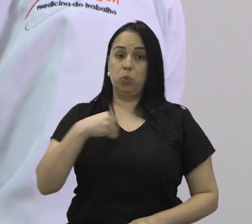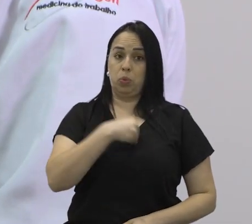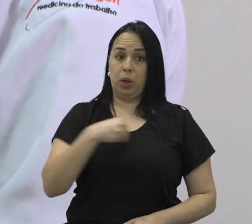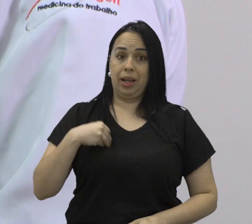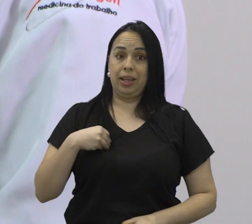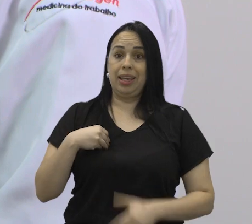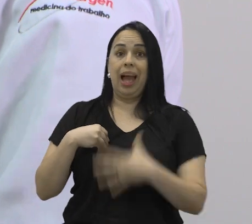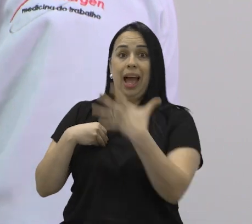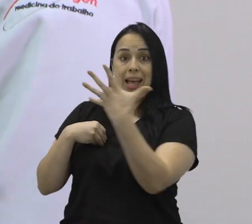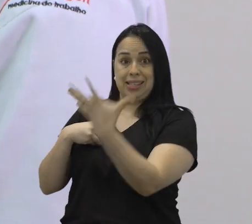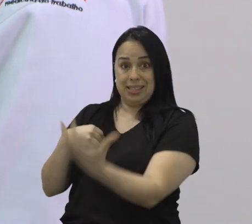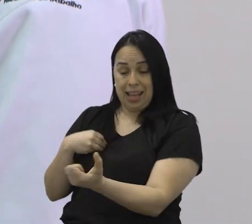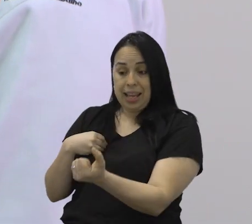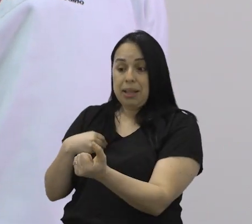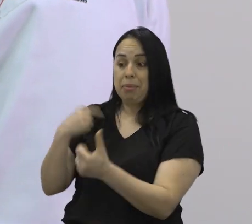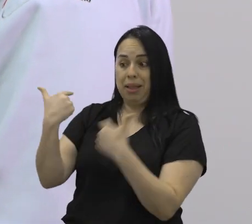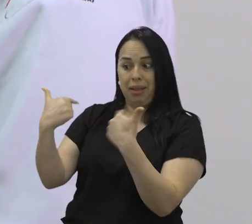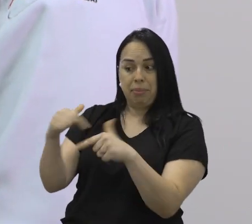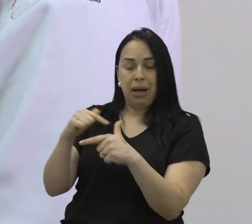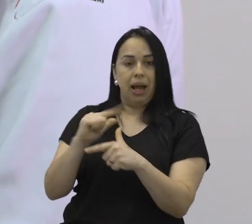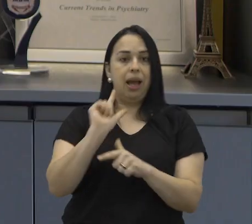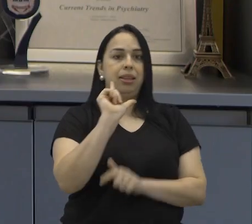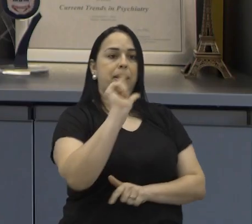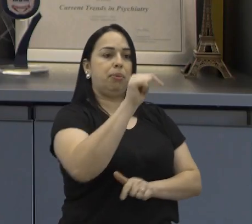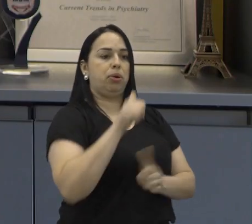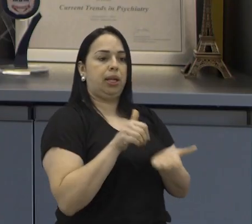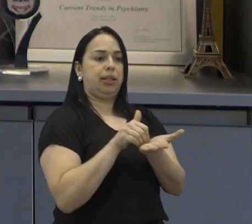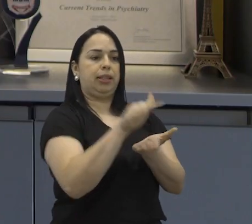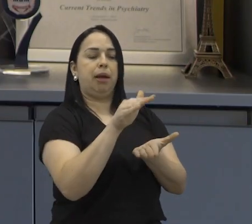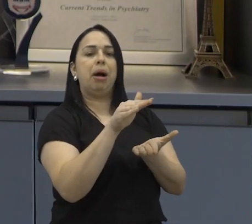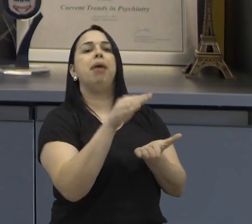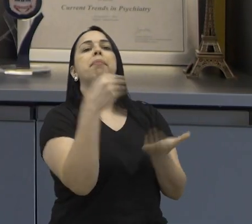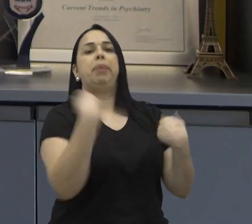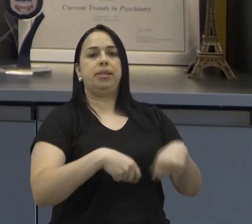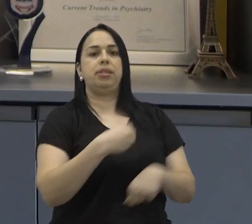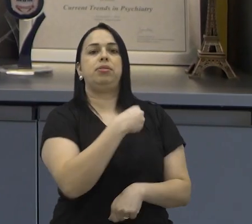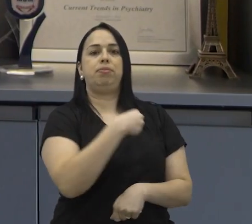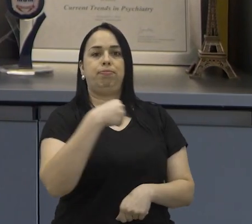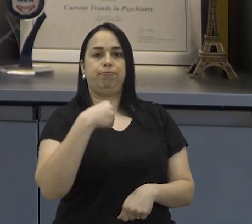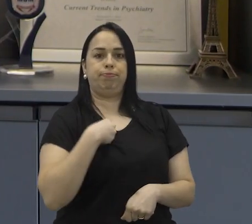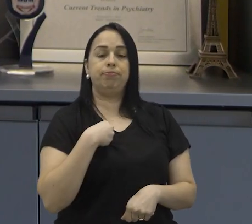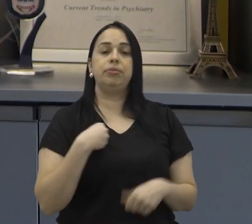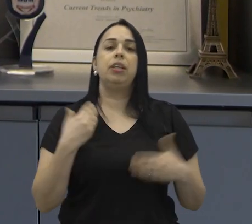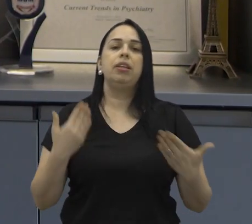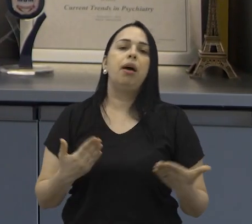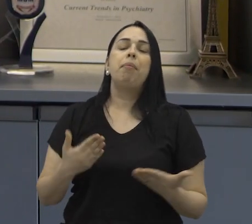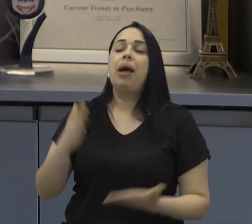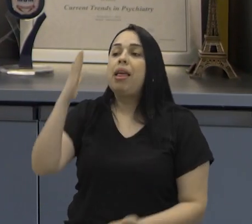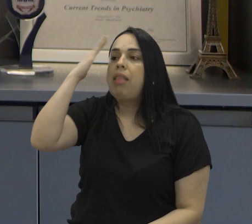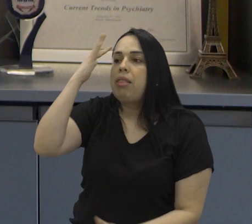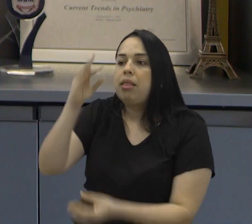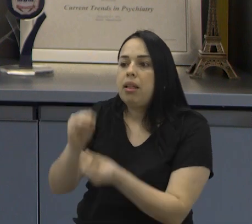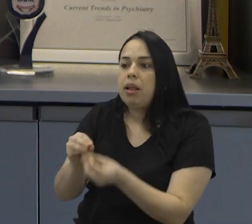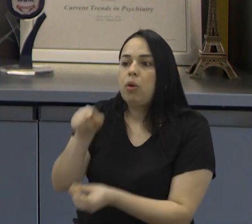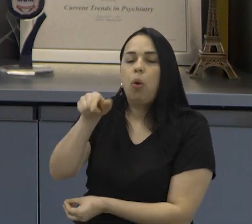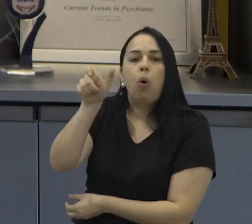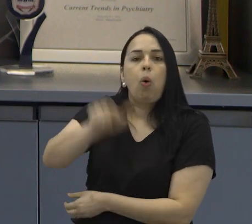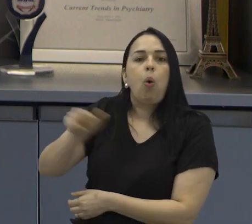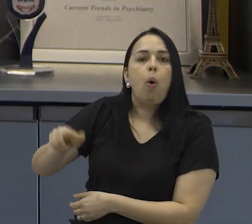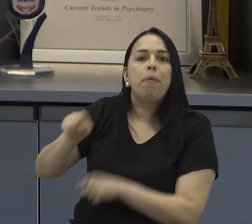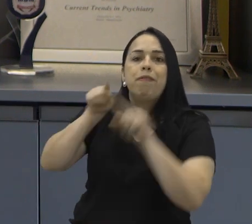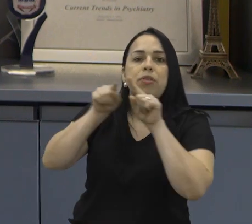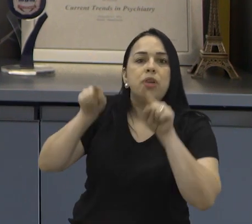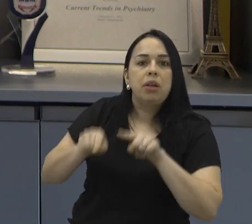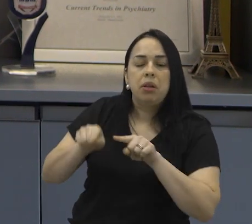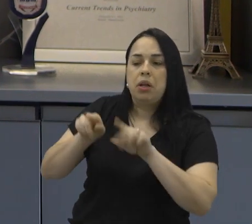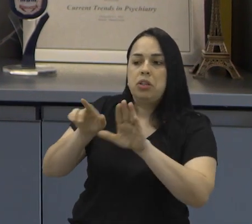exames pré-admissional e demissional. O exame pré-admissional ele é essencial para a gente entender como é que está a condição atual